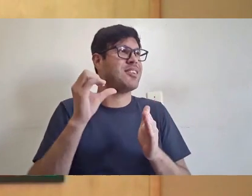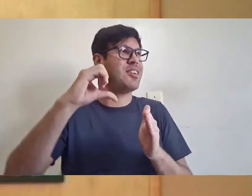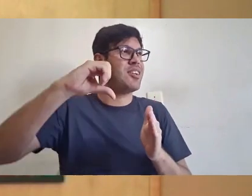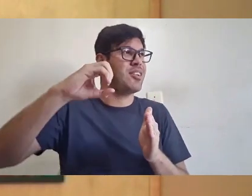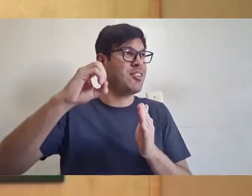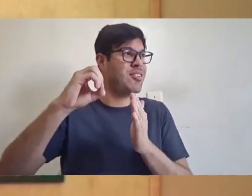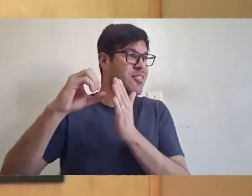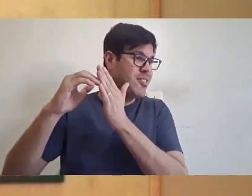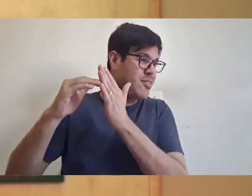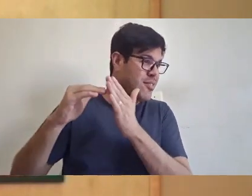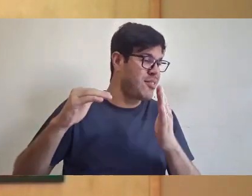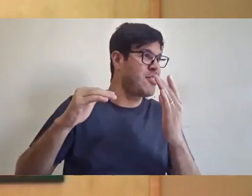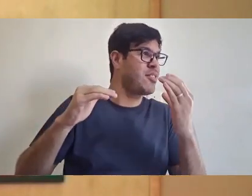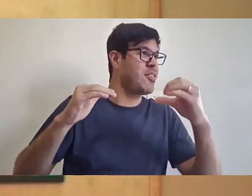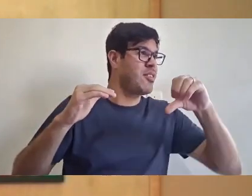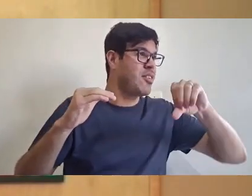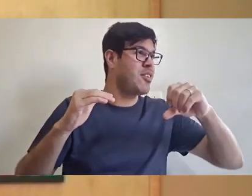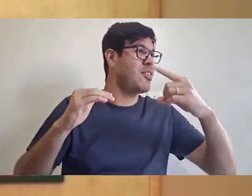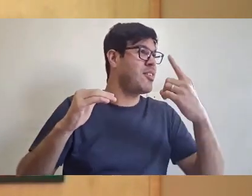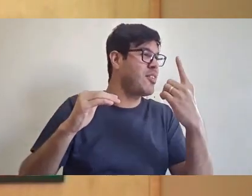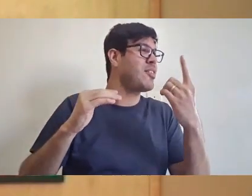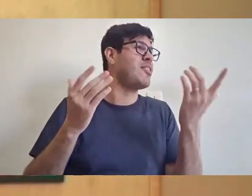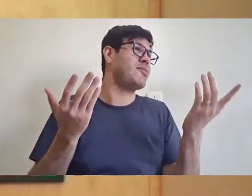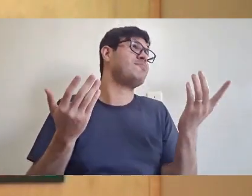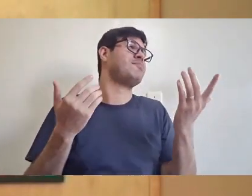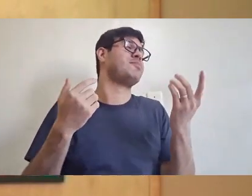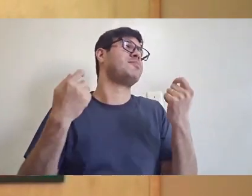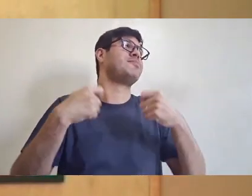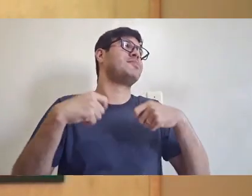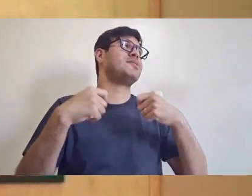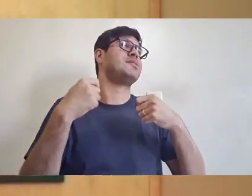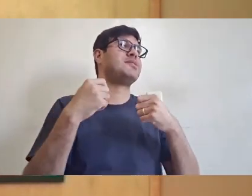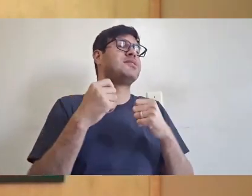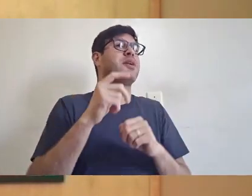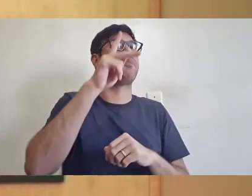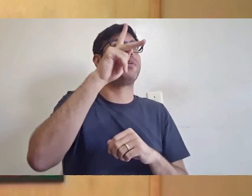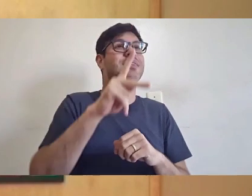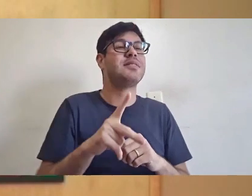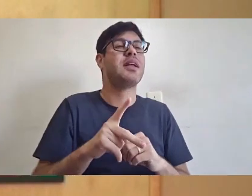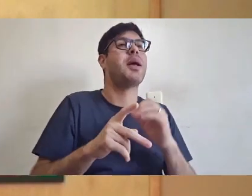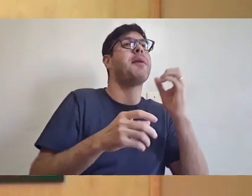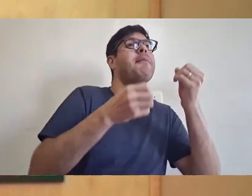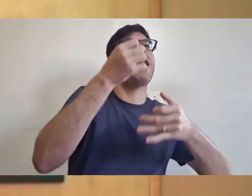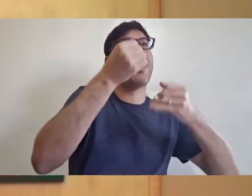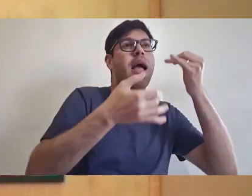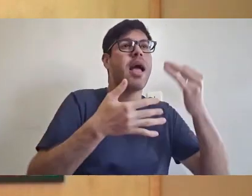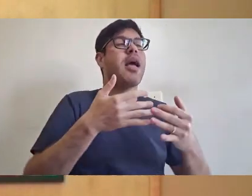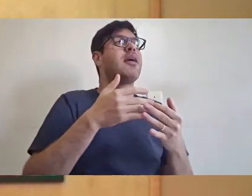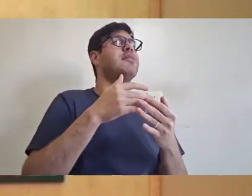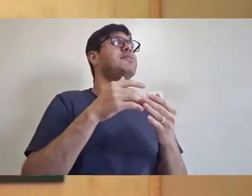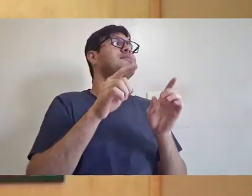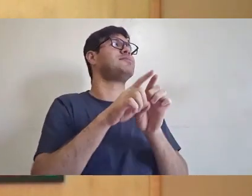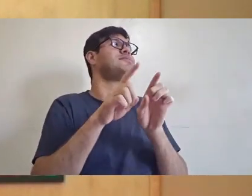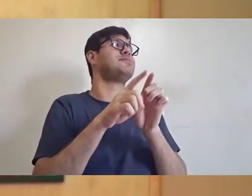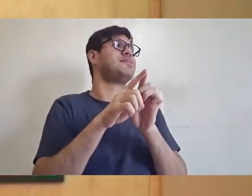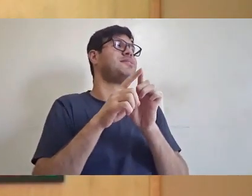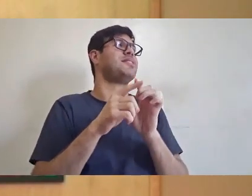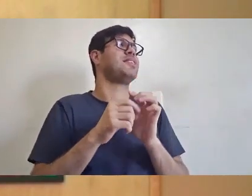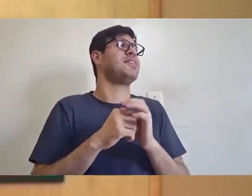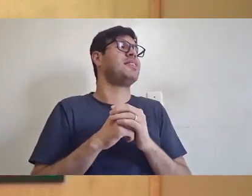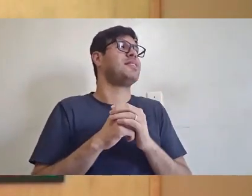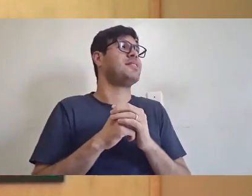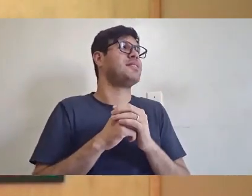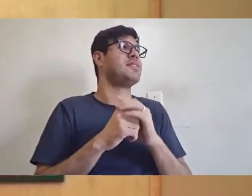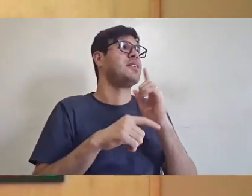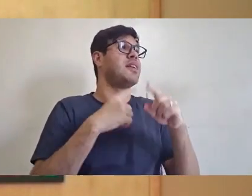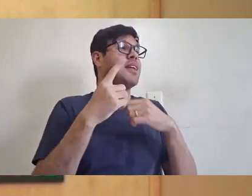né? Acabei presidindo, além da Câmara Municipal, a Câmara que foi a constituinte da